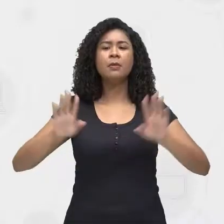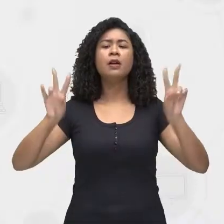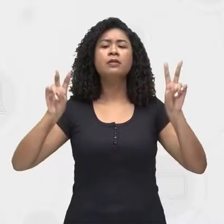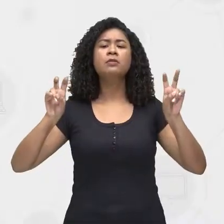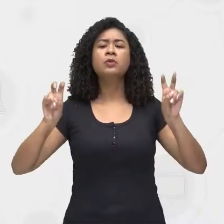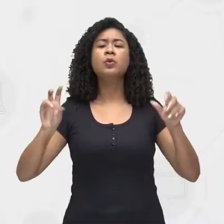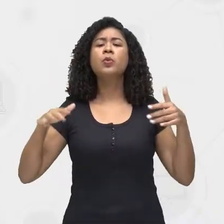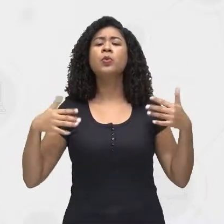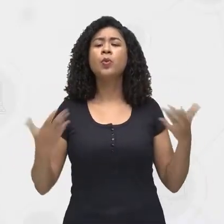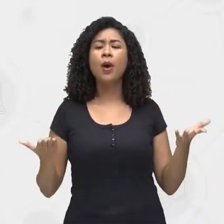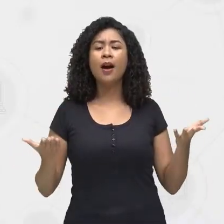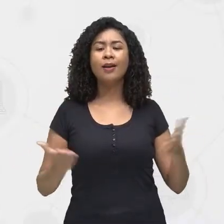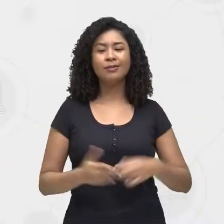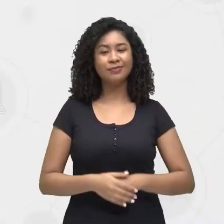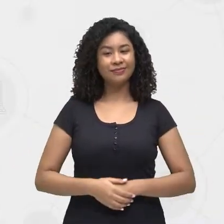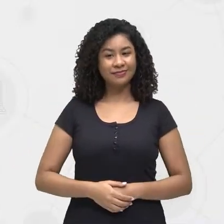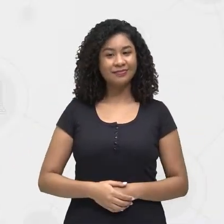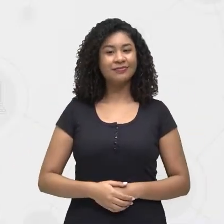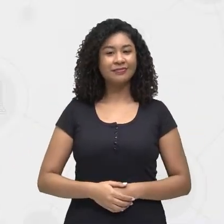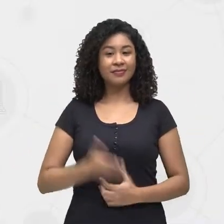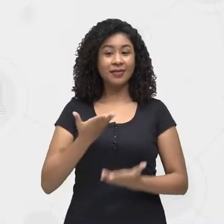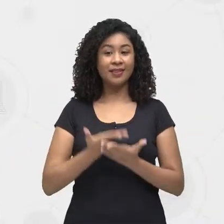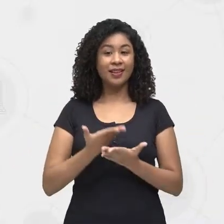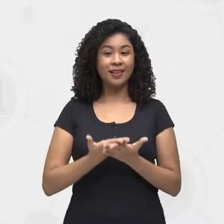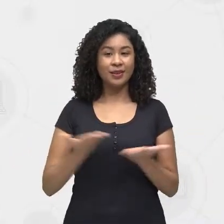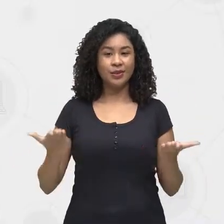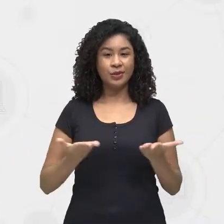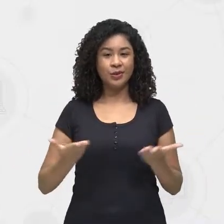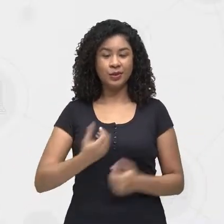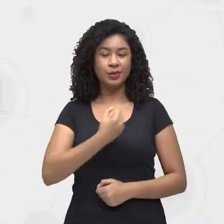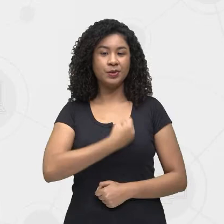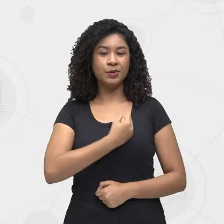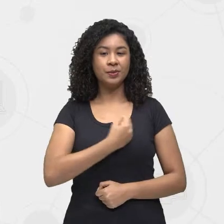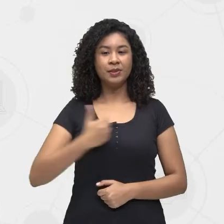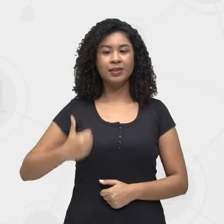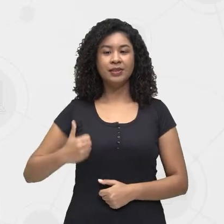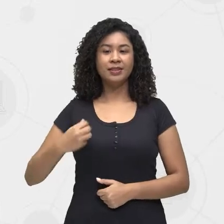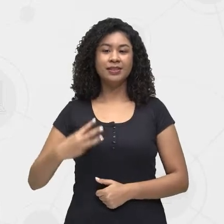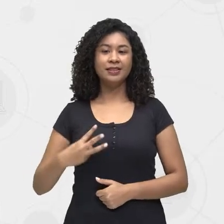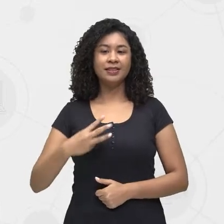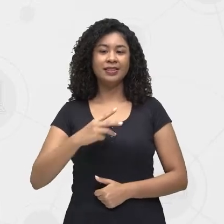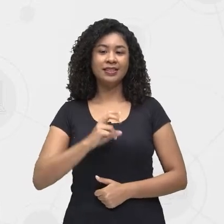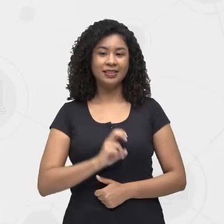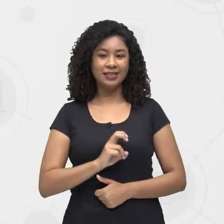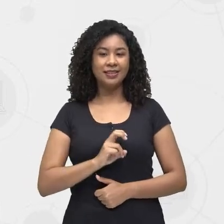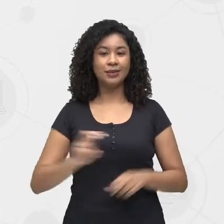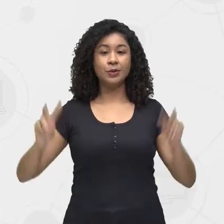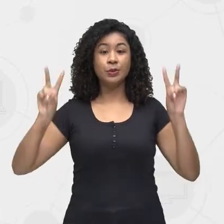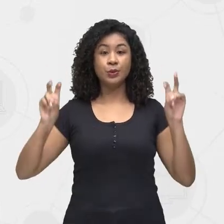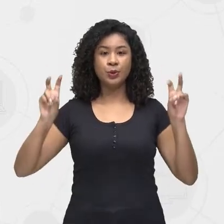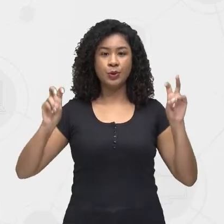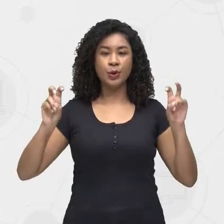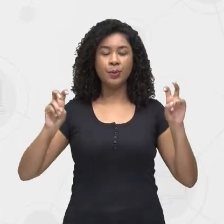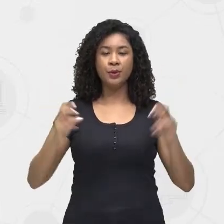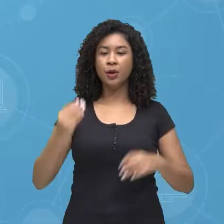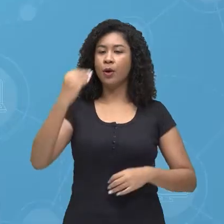ver? Então, a nossa aula hoje, a aula 135, será sobre o sistema